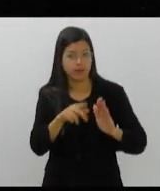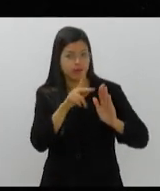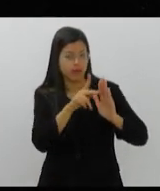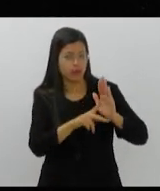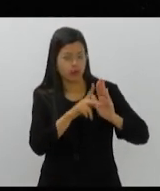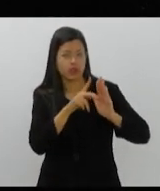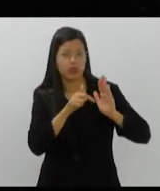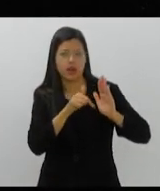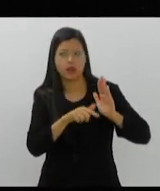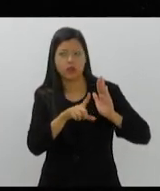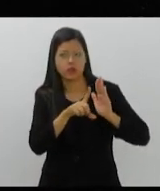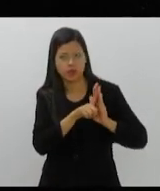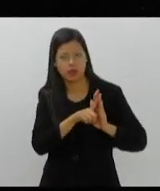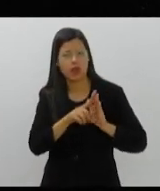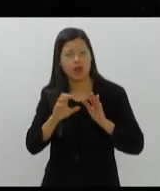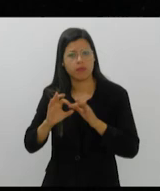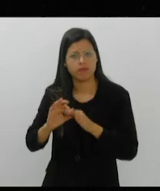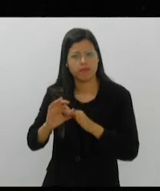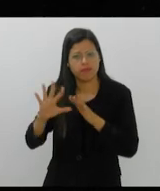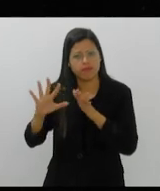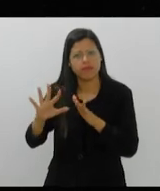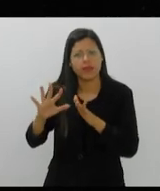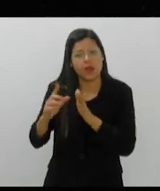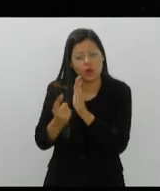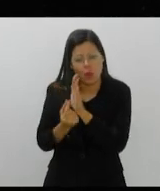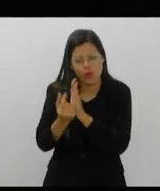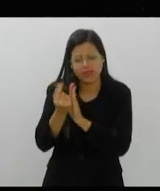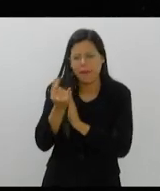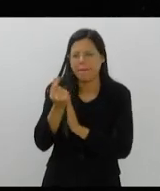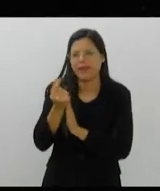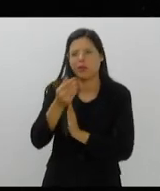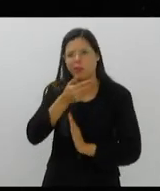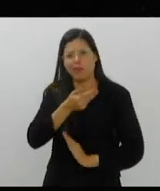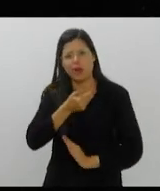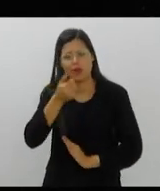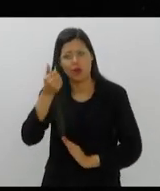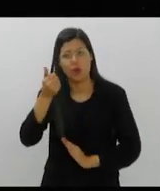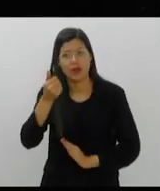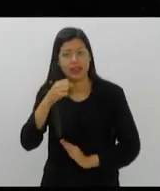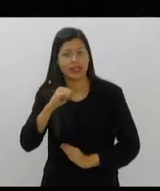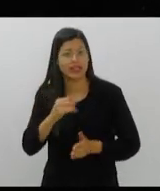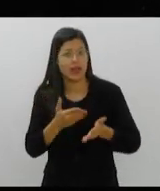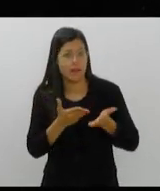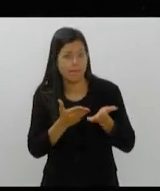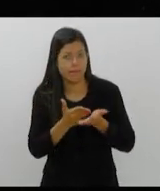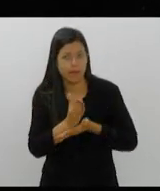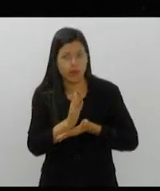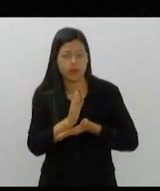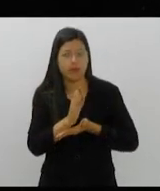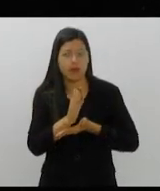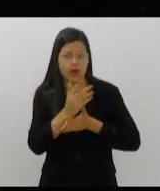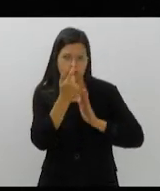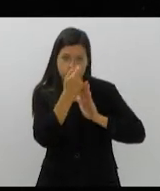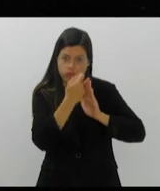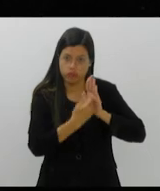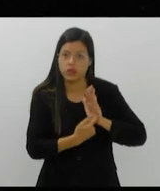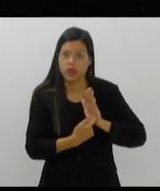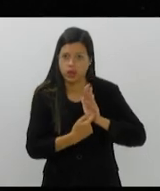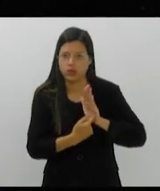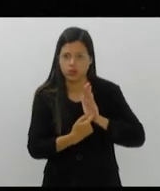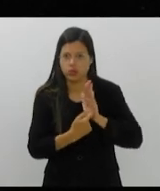nosso caixa seja um pouco melhor e, se aprovado consoante a redação